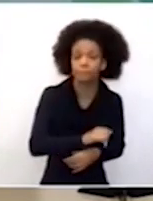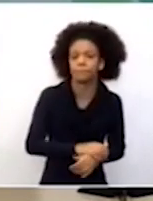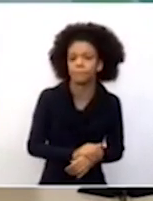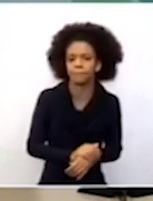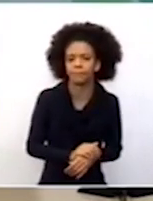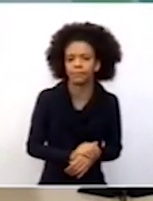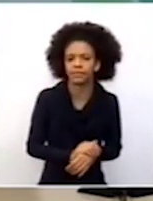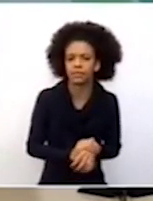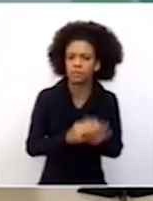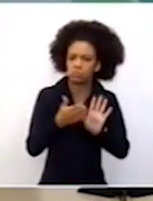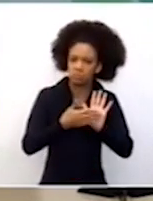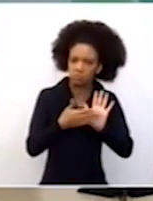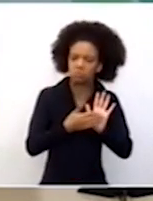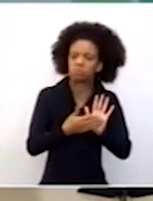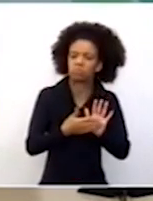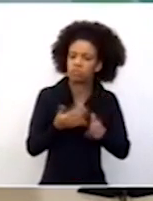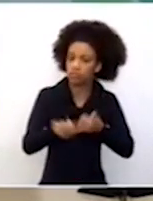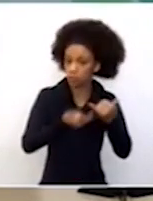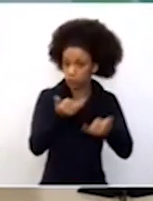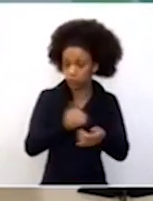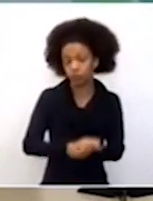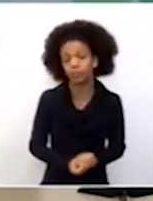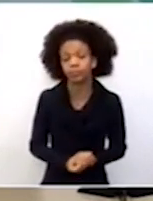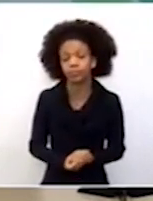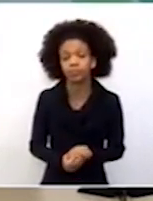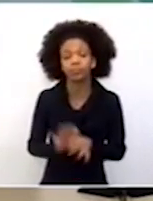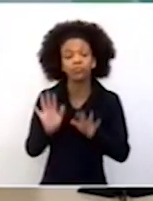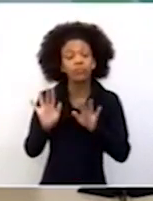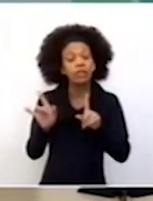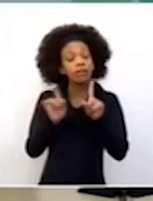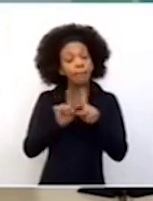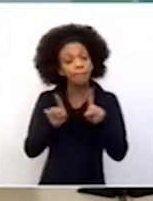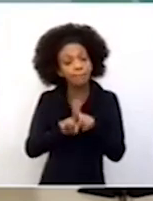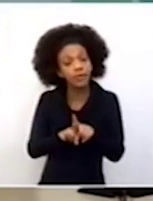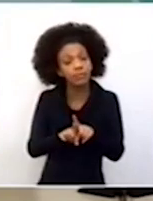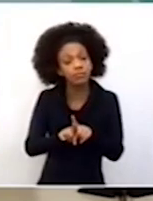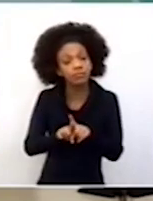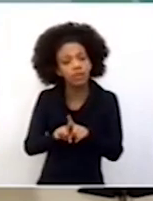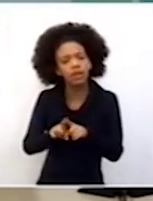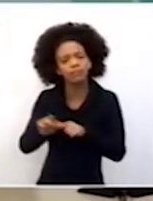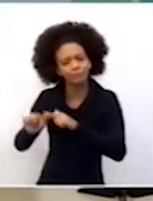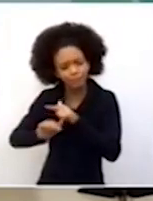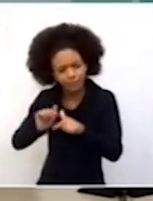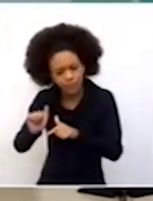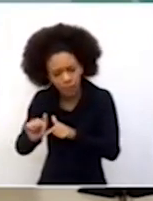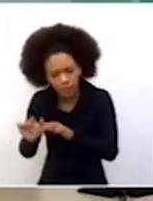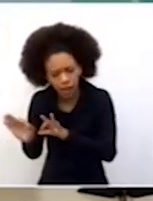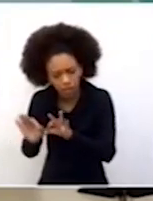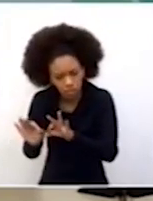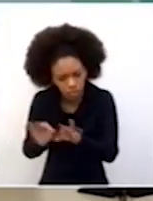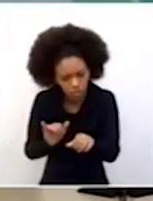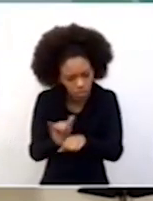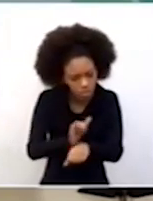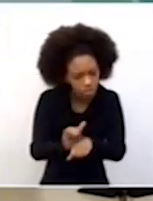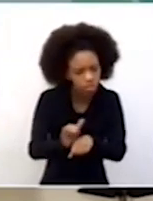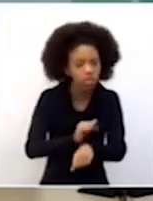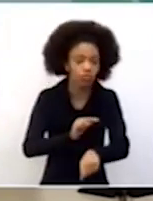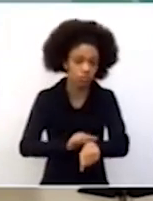questão lúdica, né? A Pro Rose Maria colocou trabalhar medidas de